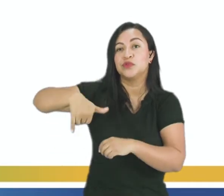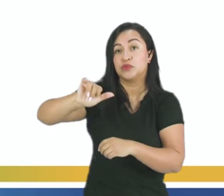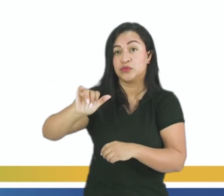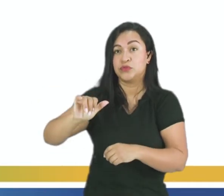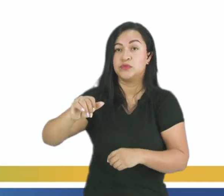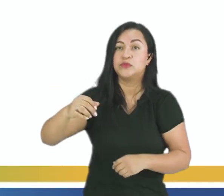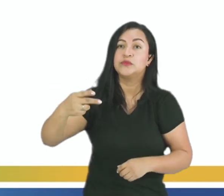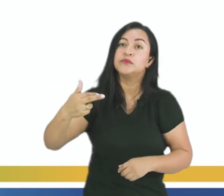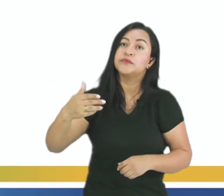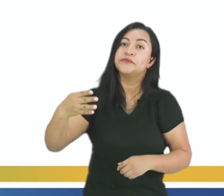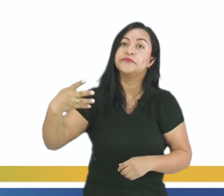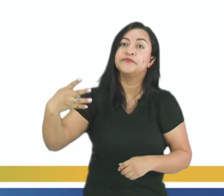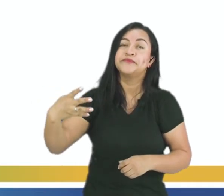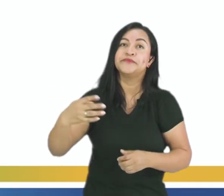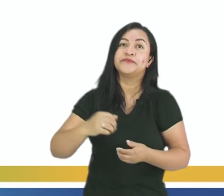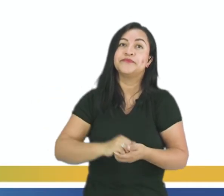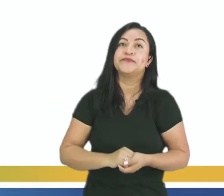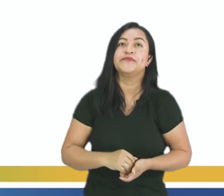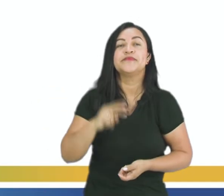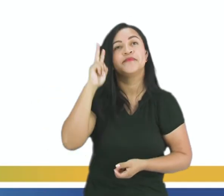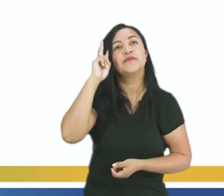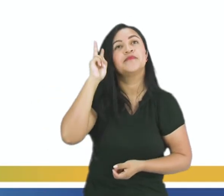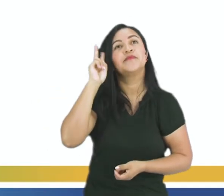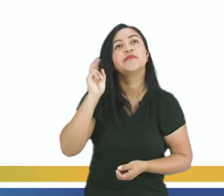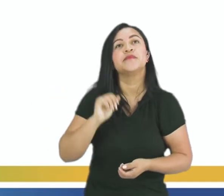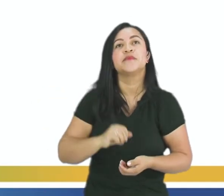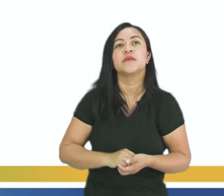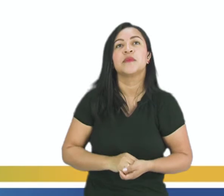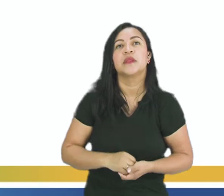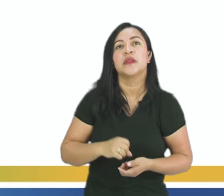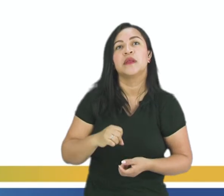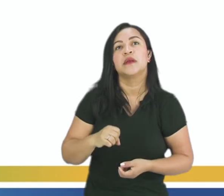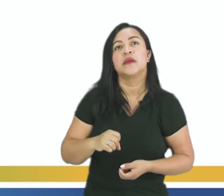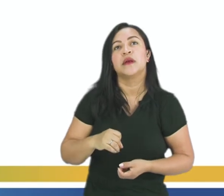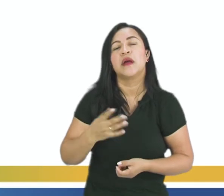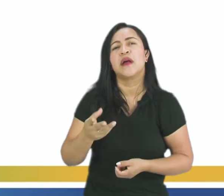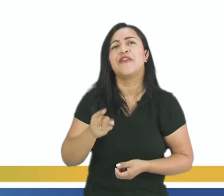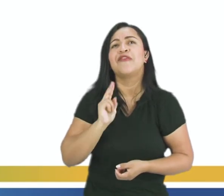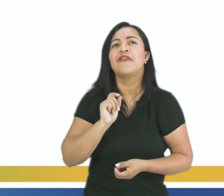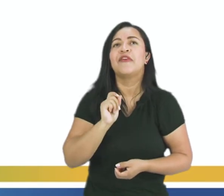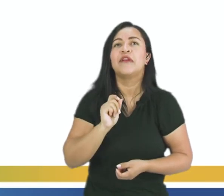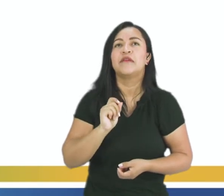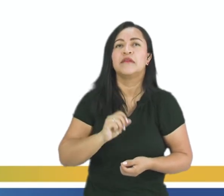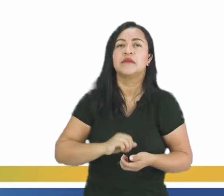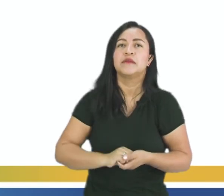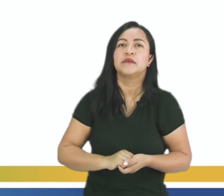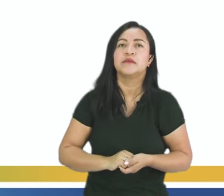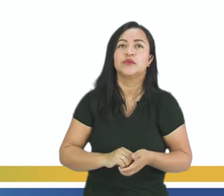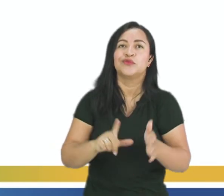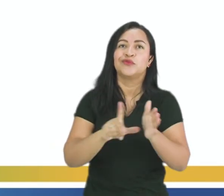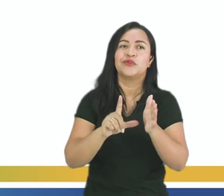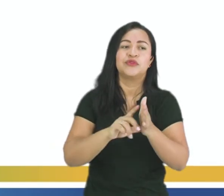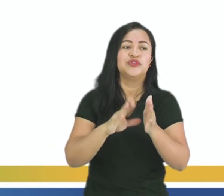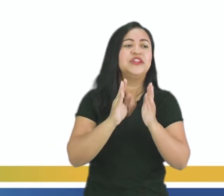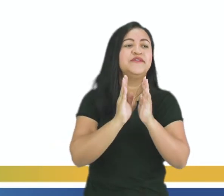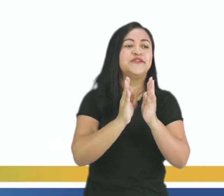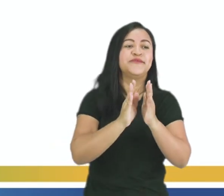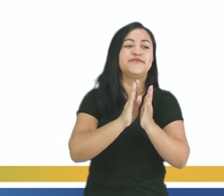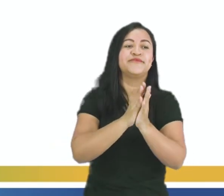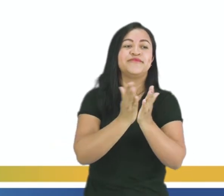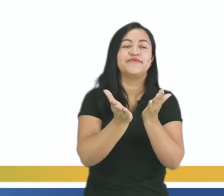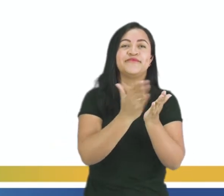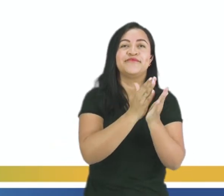4. Relembrando a nossa situação de número 2, a situação dizia: Numa determinada livraria, a soma dos